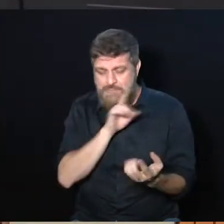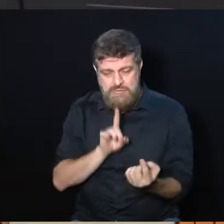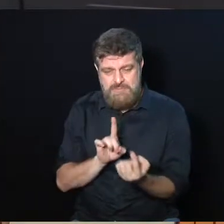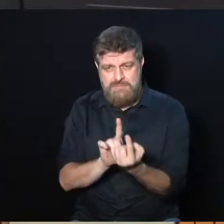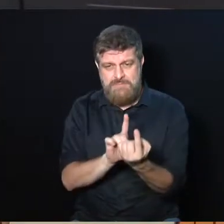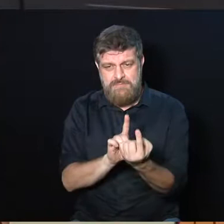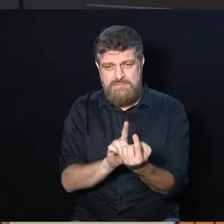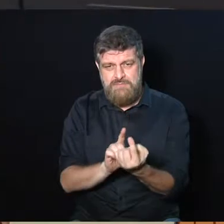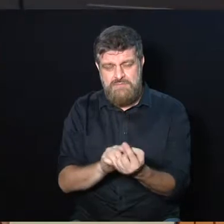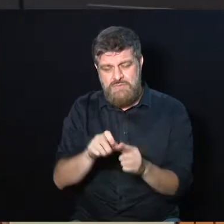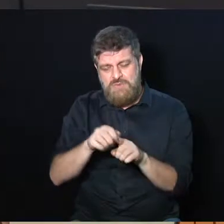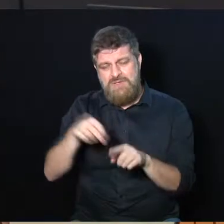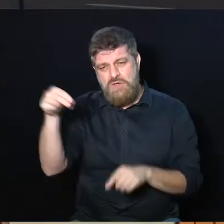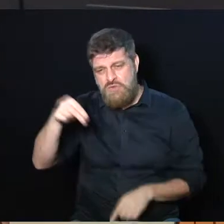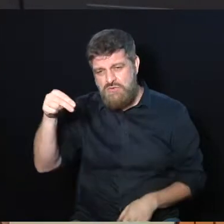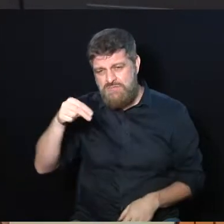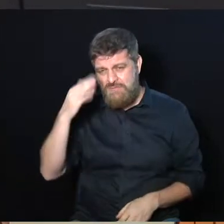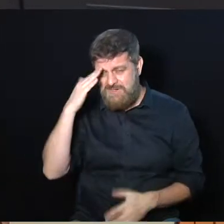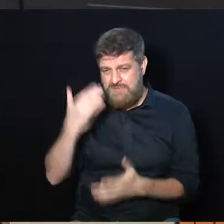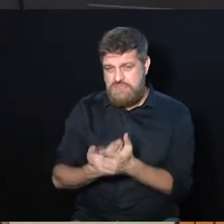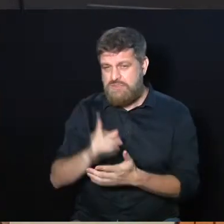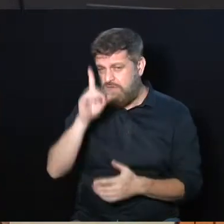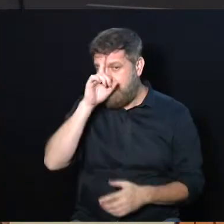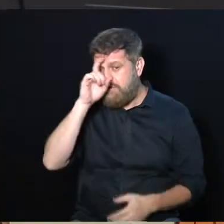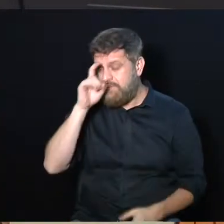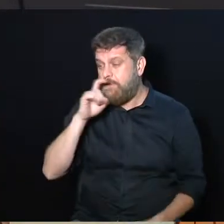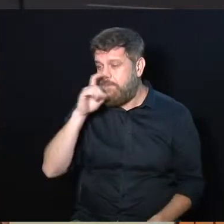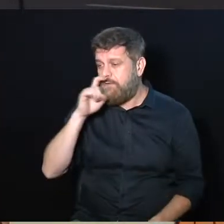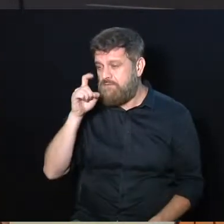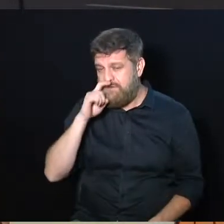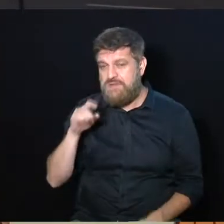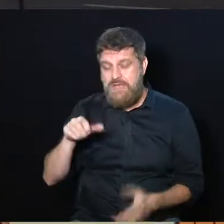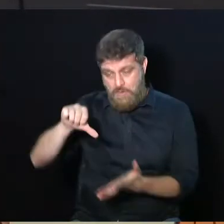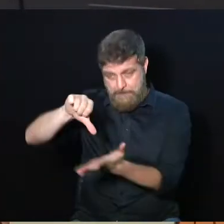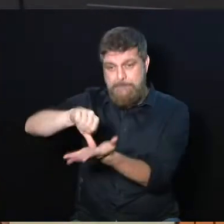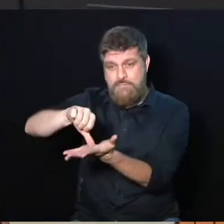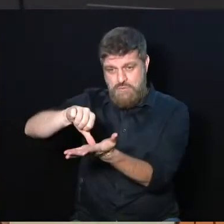a partir de novembro, o Hospital Ouro Verde deve ser um novo ponto estratégico na